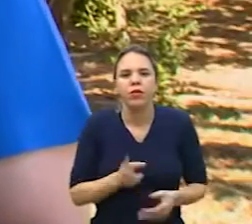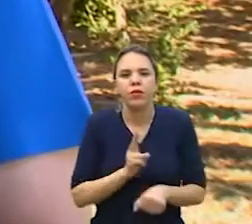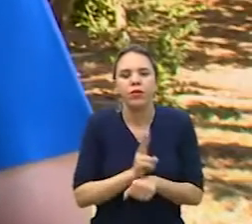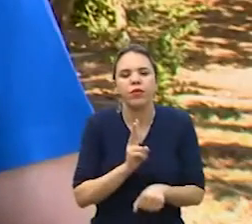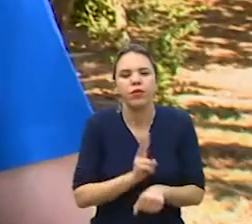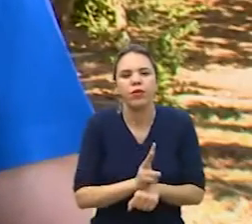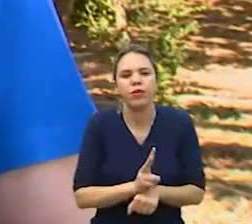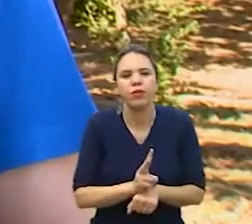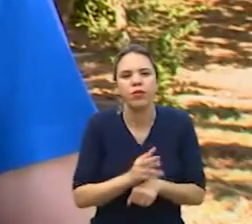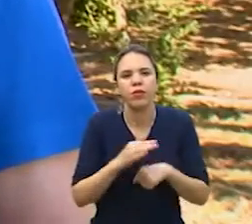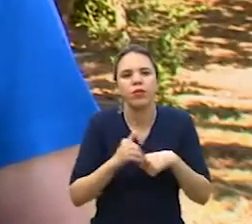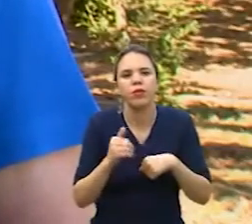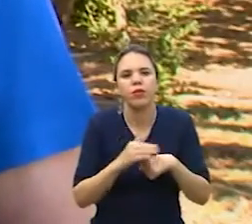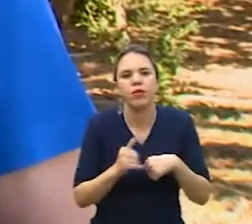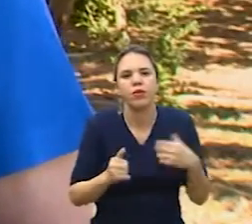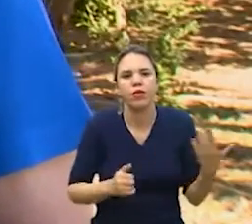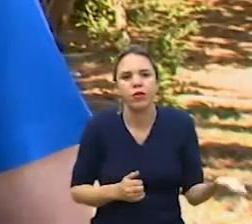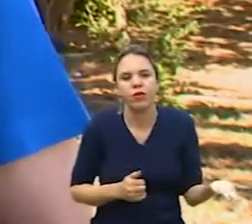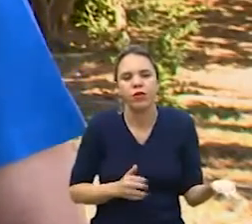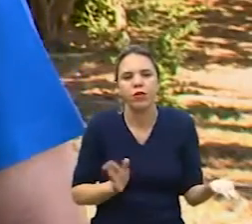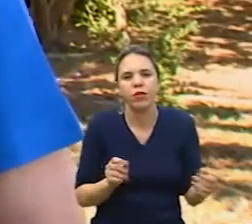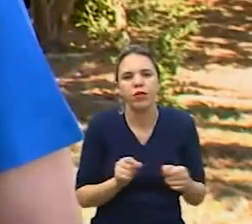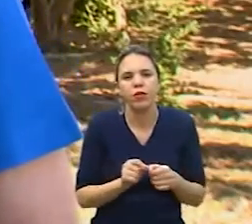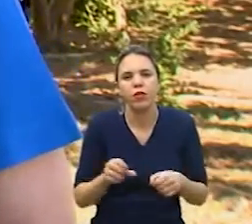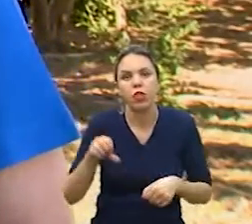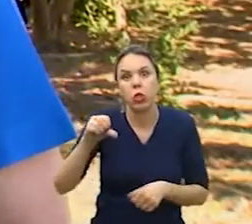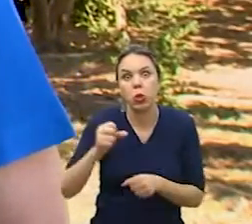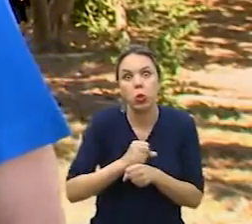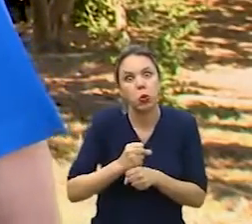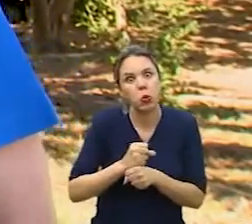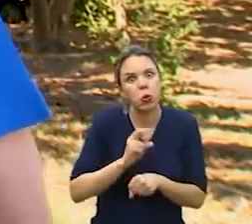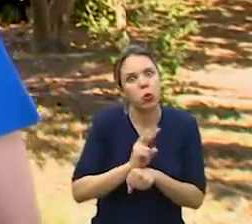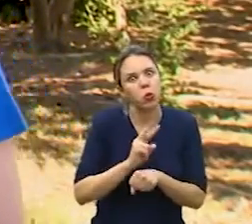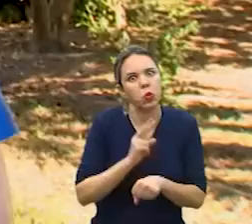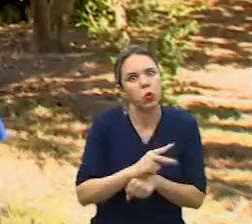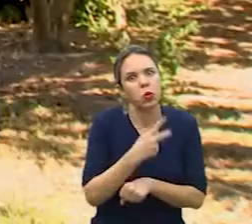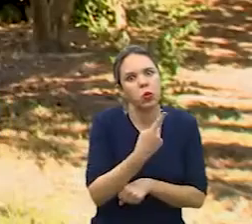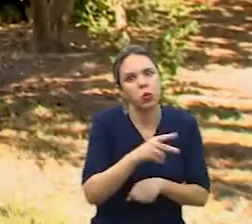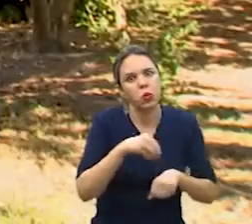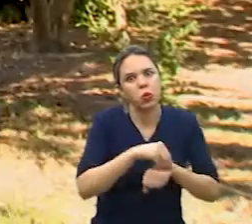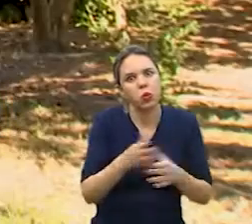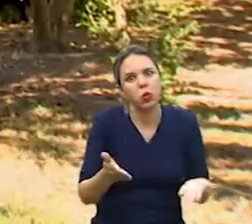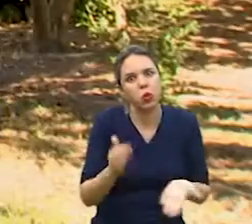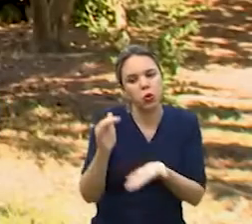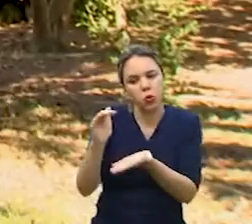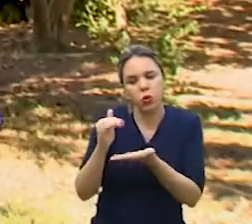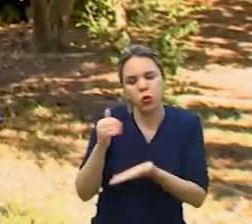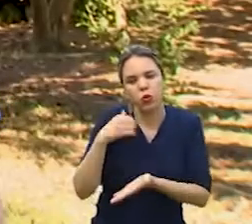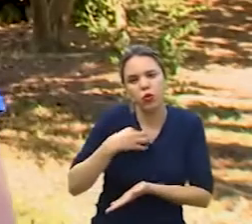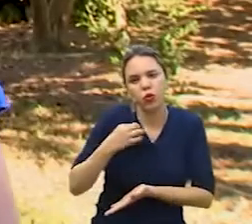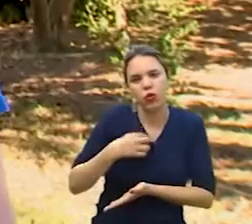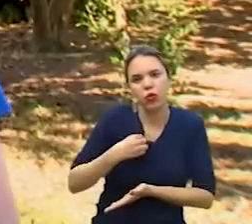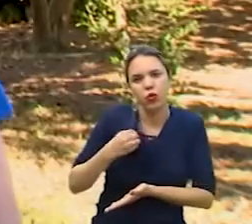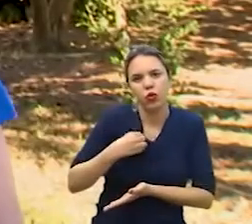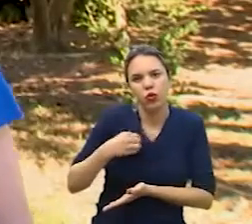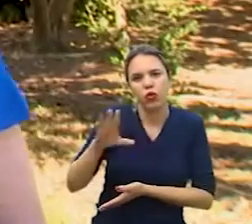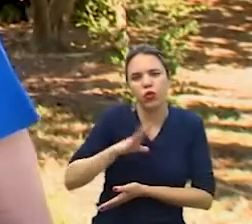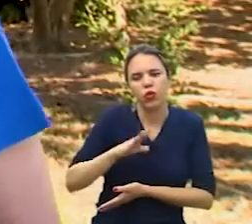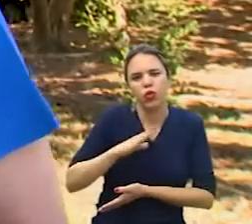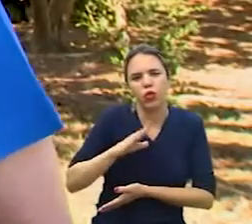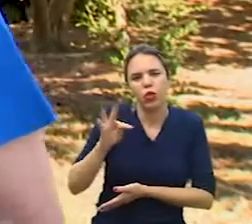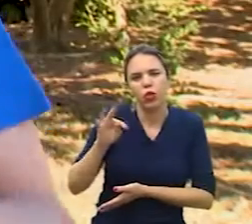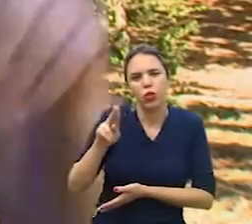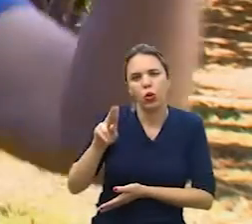mantém ela com carinho, tudo. Isso já faz 9 anos. Ela foi trazida porque uma voluntária nossa estava na cidade, acho que